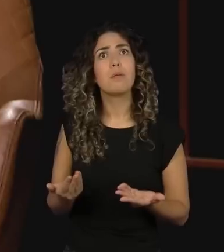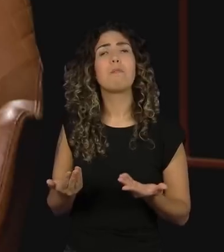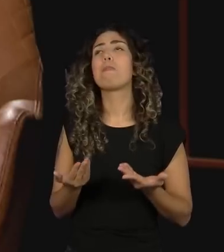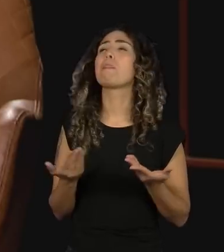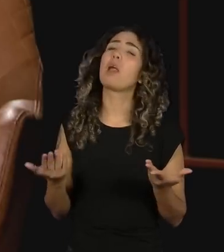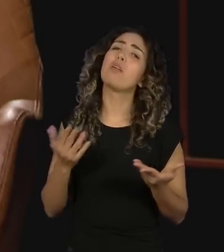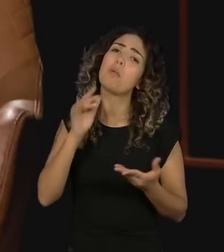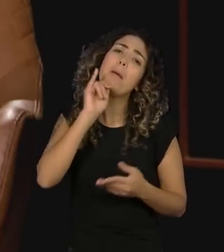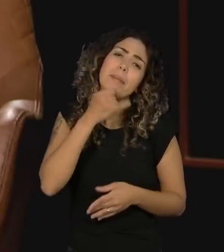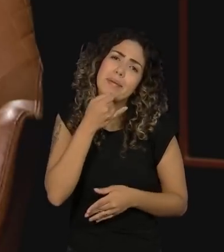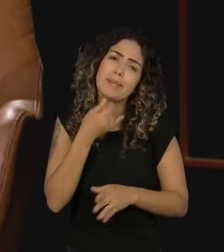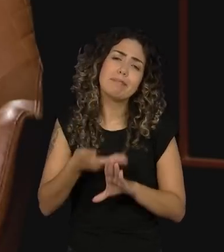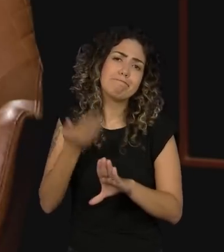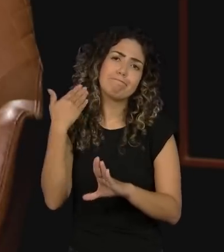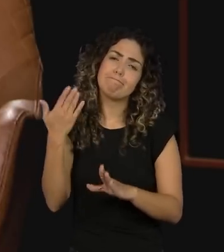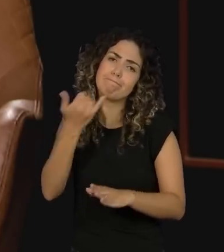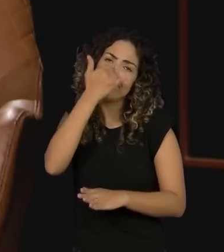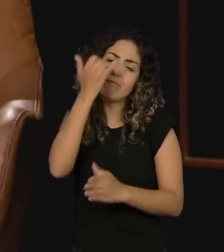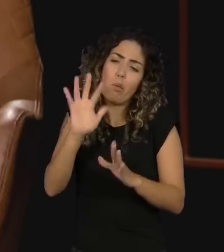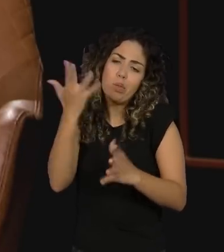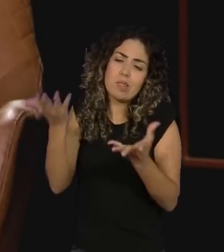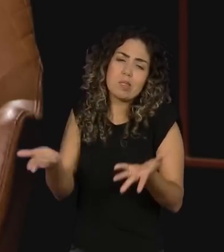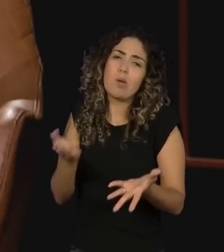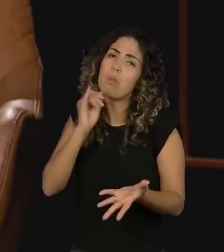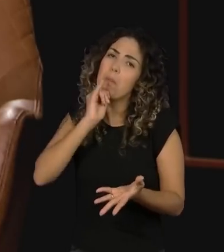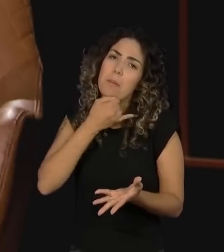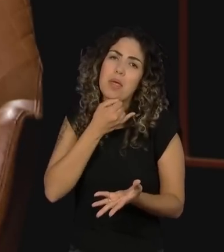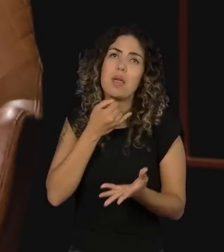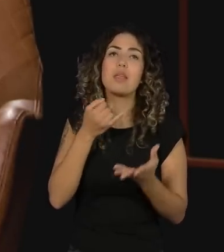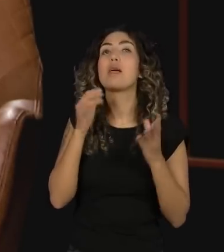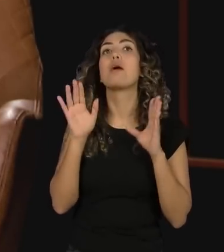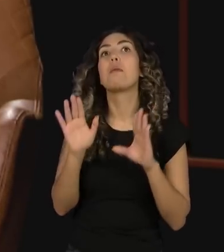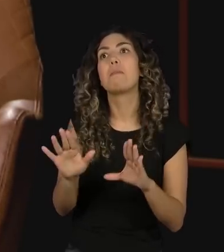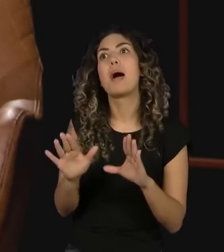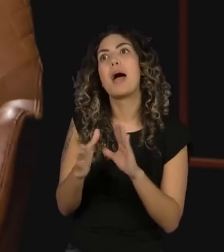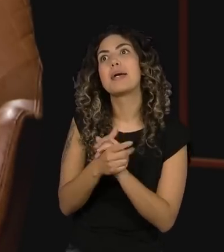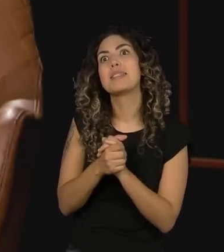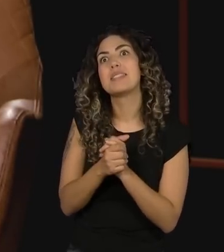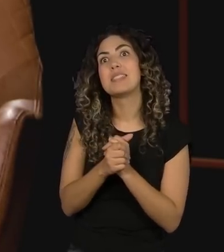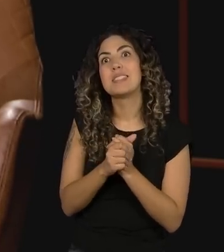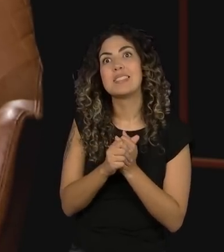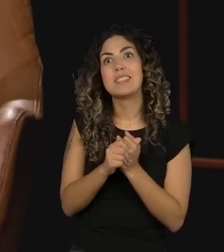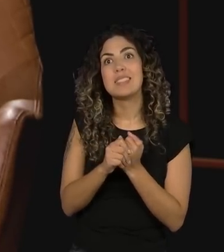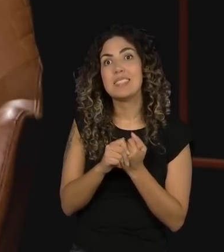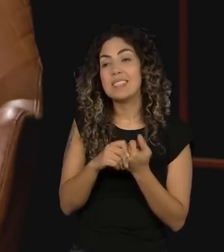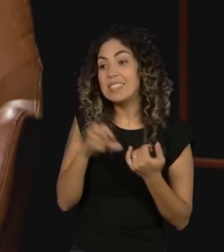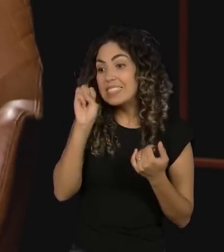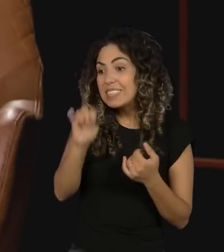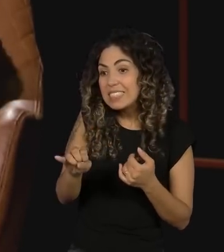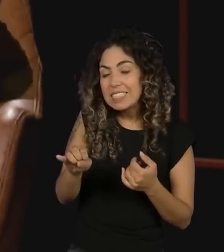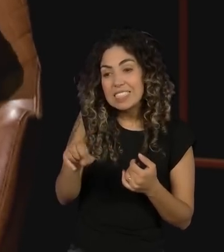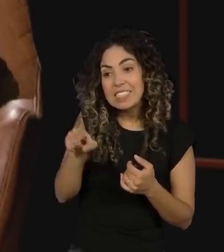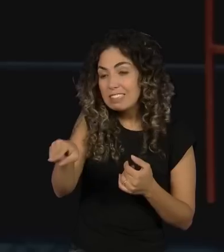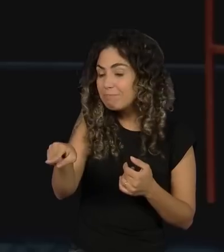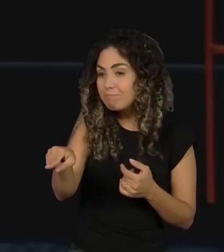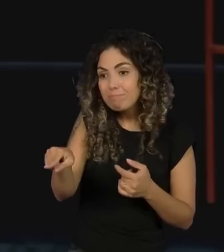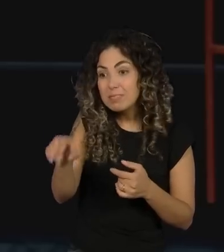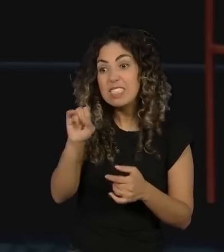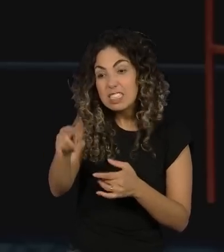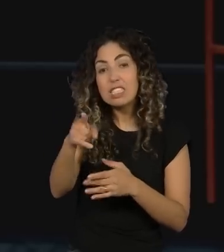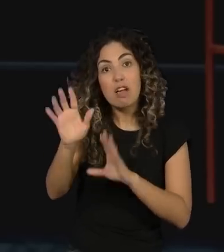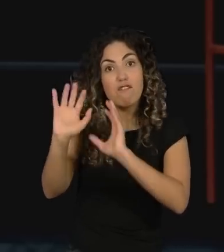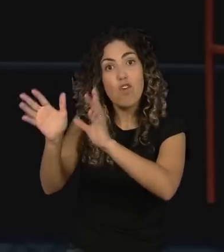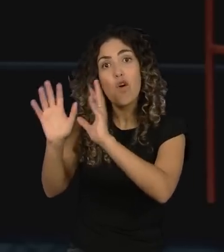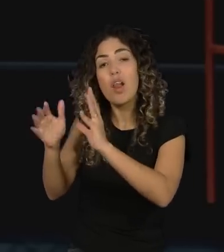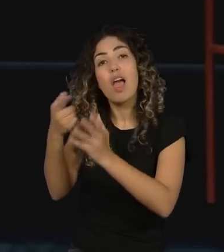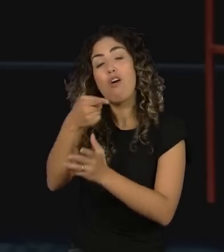foi uma pena o que aconteceu. Mas aí você não seria atriz? Sim, Deus escreve certo por linhas